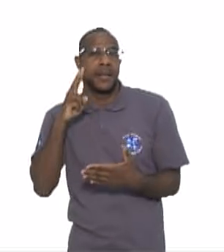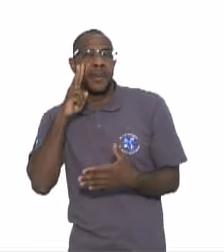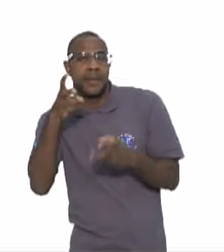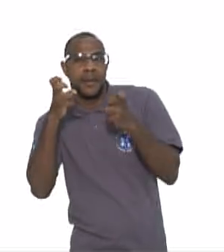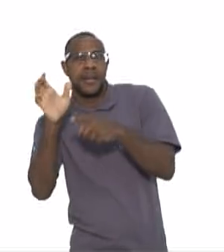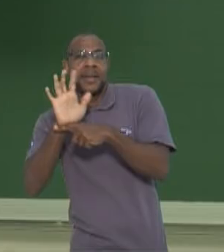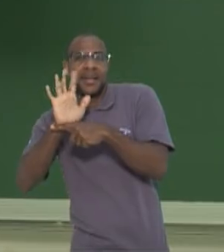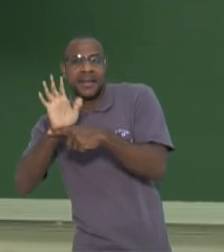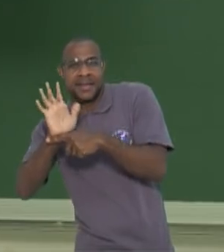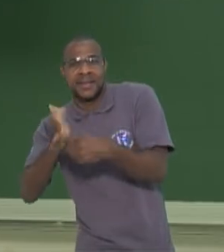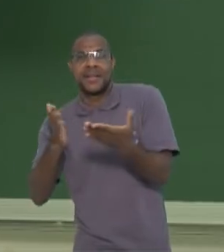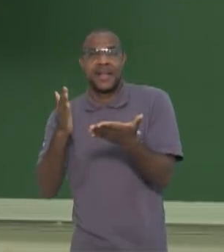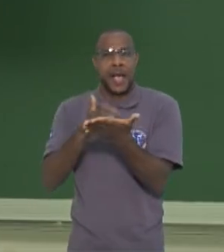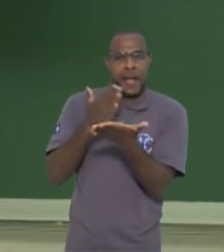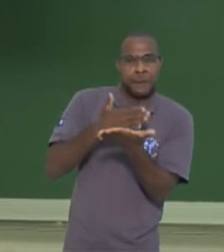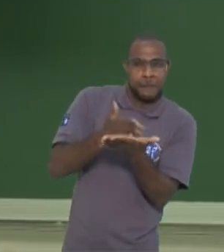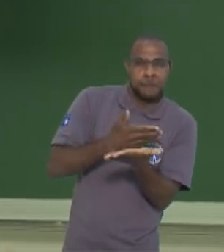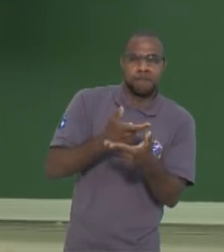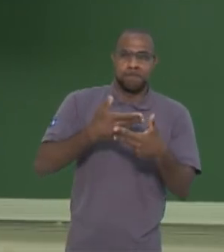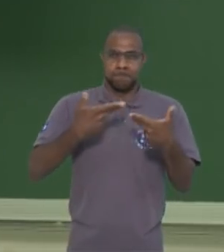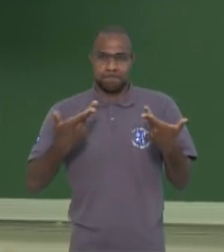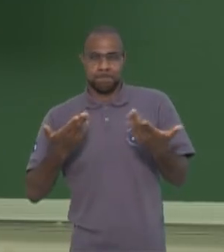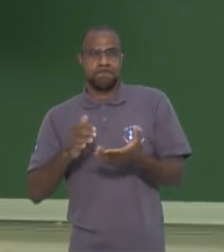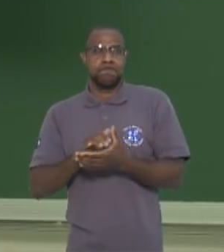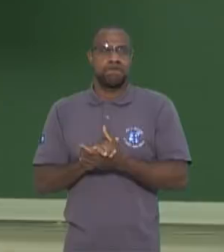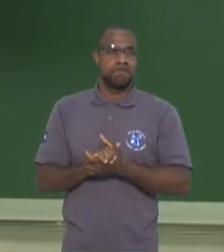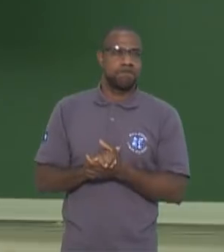a gente vê em revistas também,